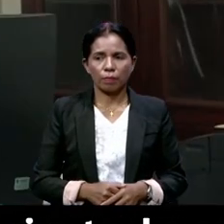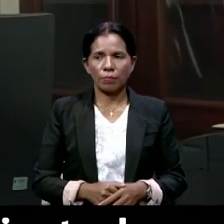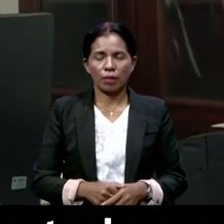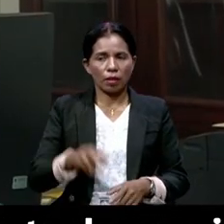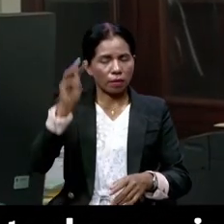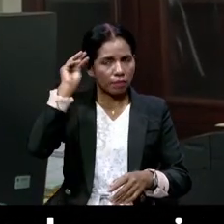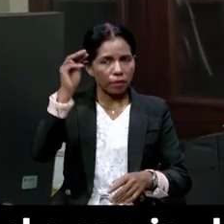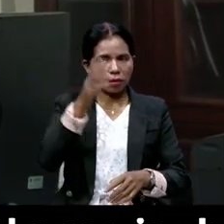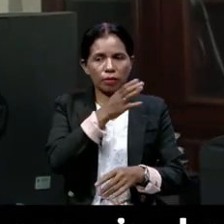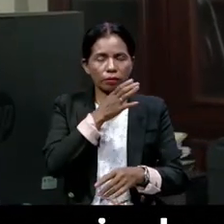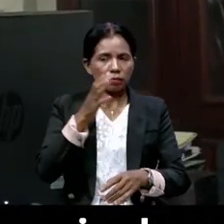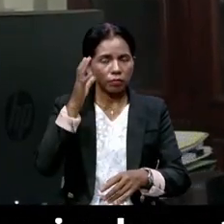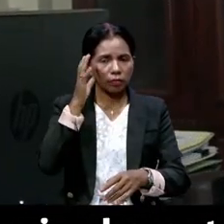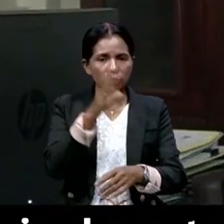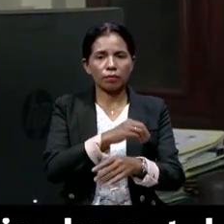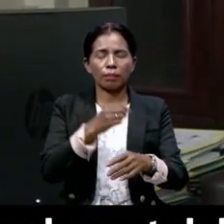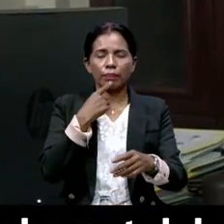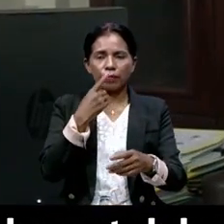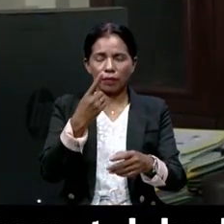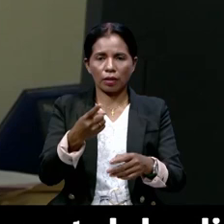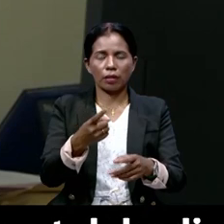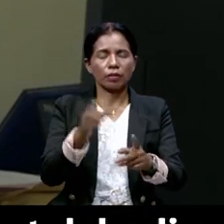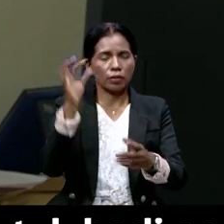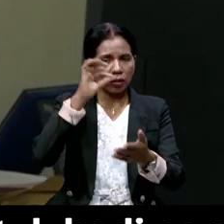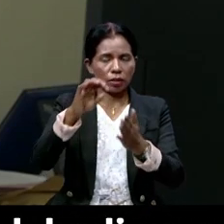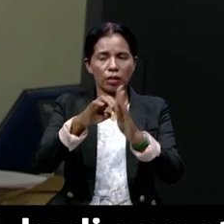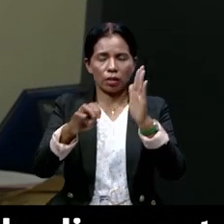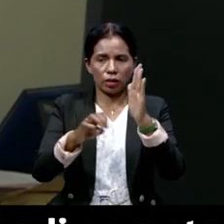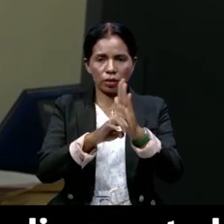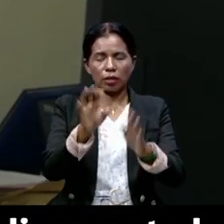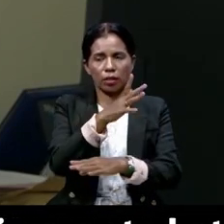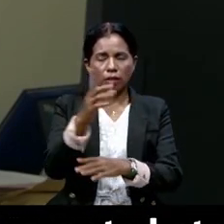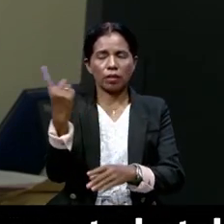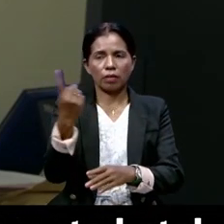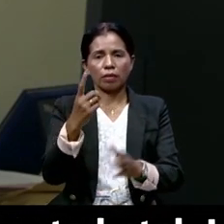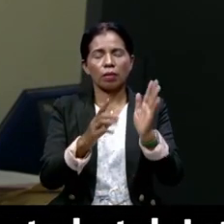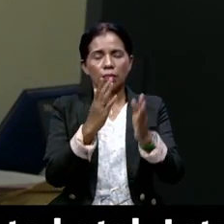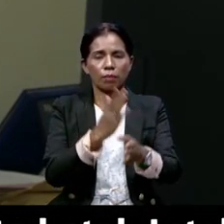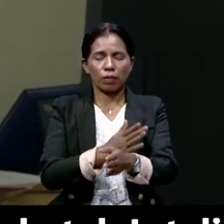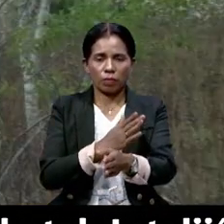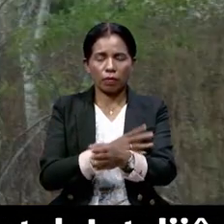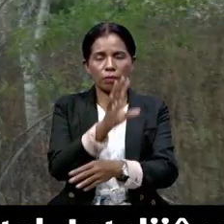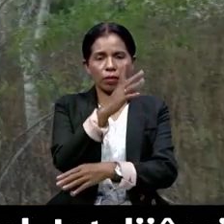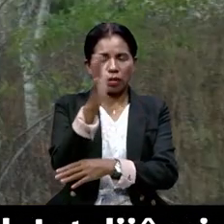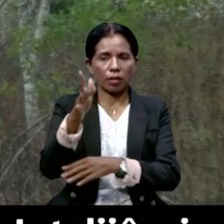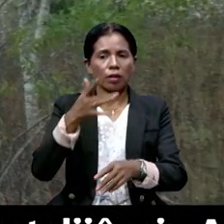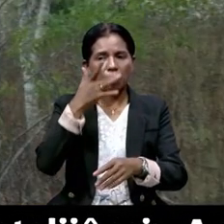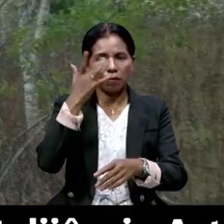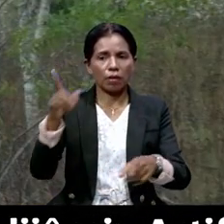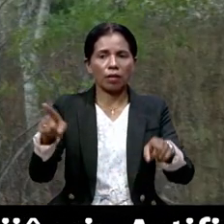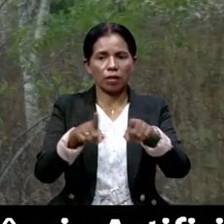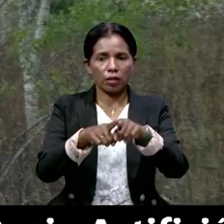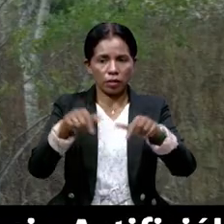Ministério da Agricultura, Pecuária, Pesca no Floresta, liusi Secretário de Estado Floresta, na fatem promove ai Cameli, tamba ai Cameli hanesan espécie